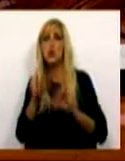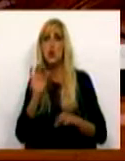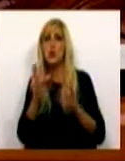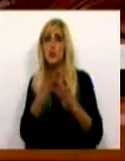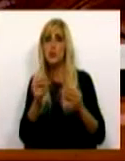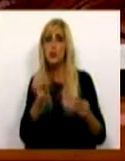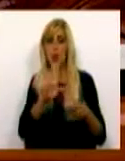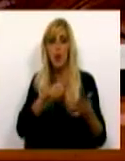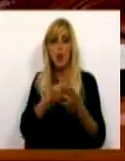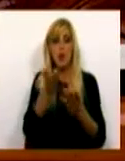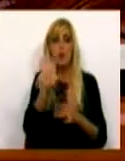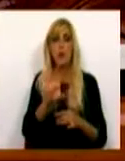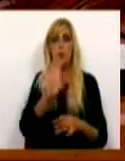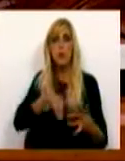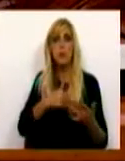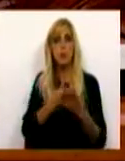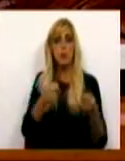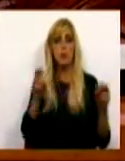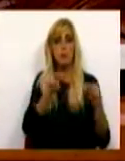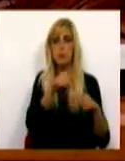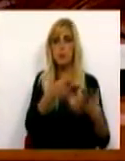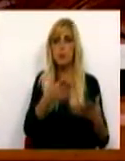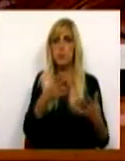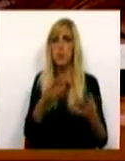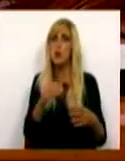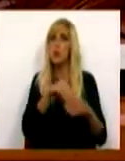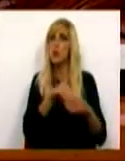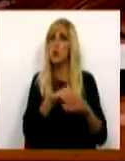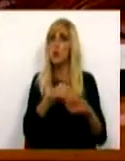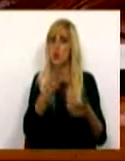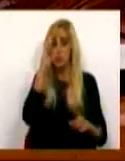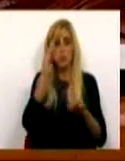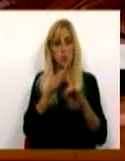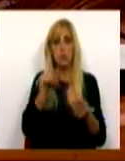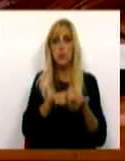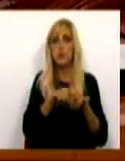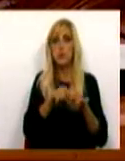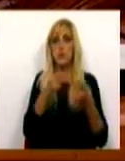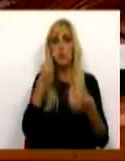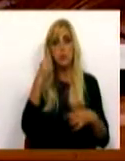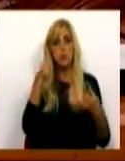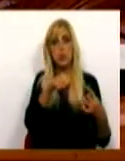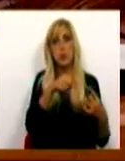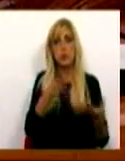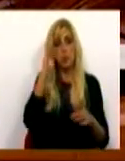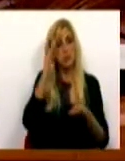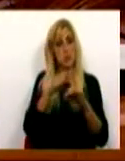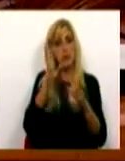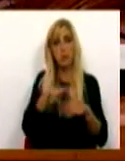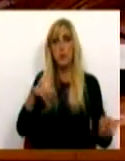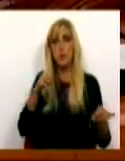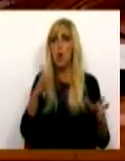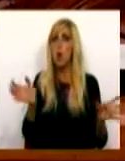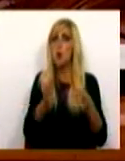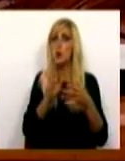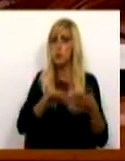resolutivas, contribuindo para a formação de propostas, no quadro dos objetivos políticos enunciados pelo Grupo Parlamentar. Esse conjunto de propostas foi debatido